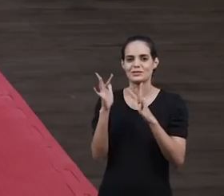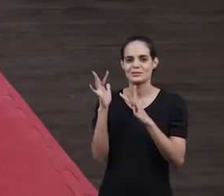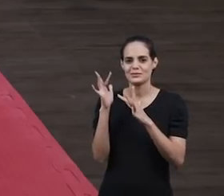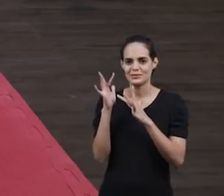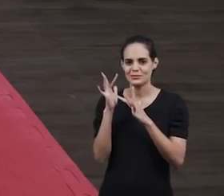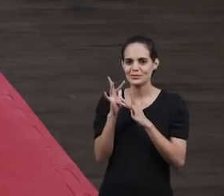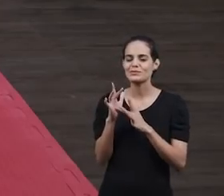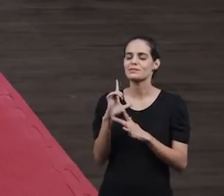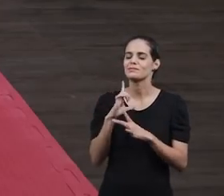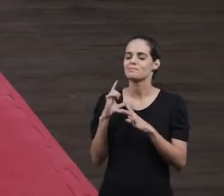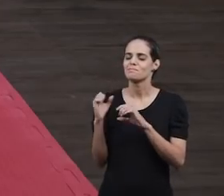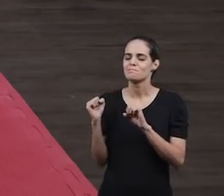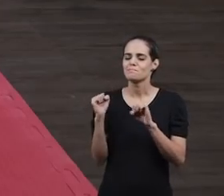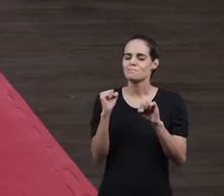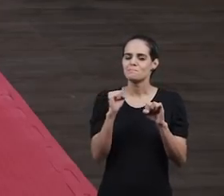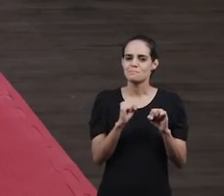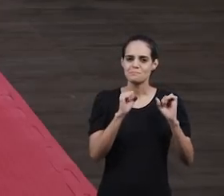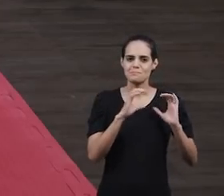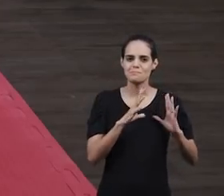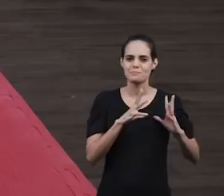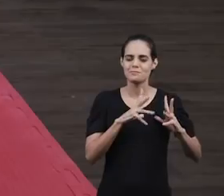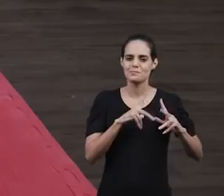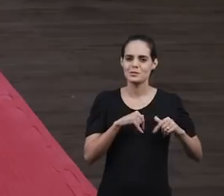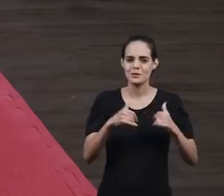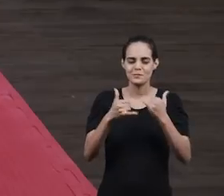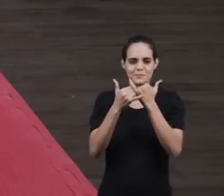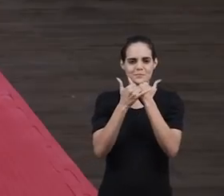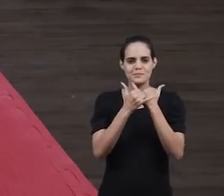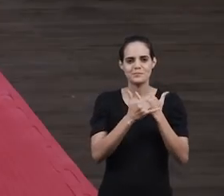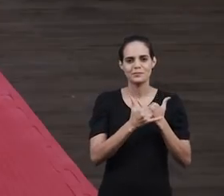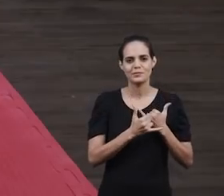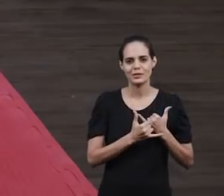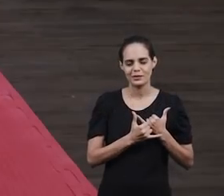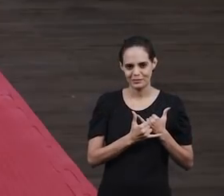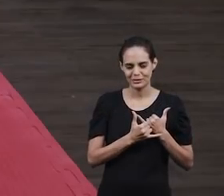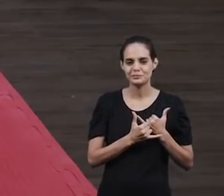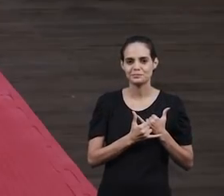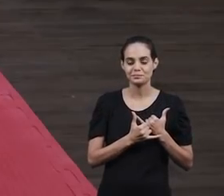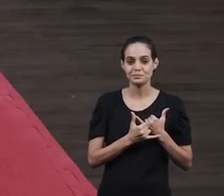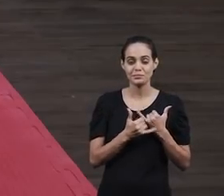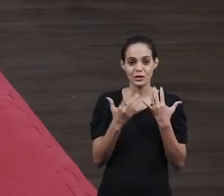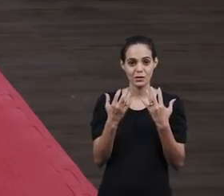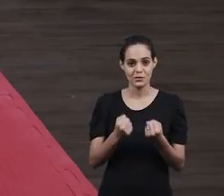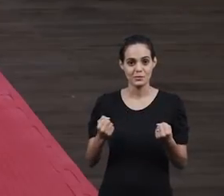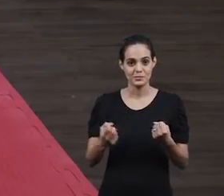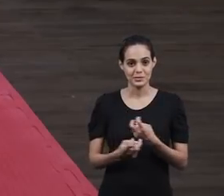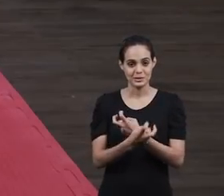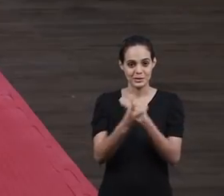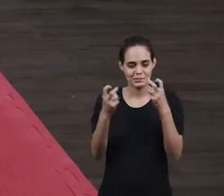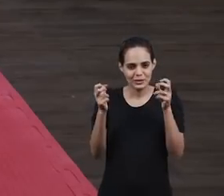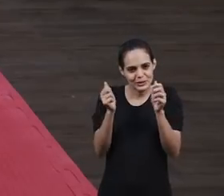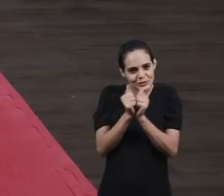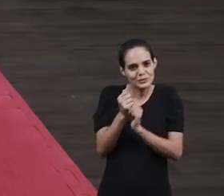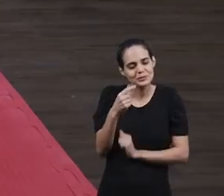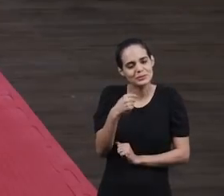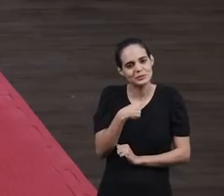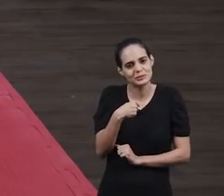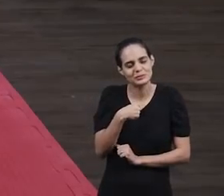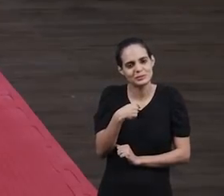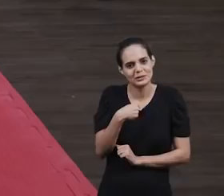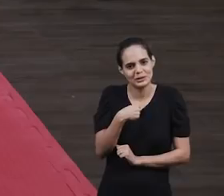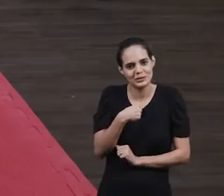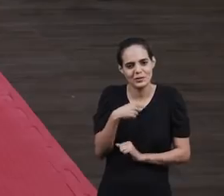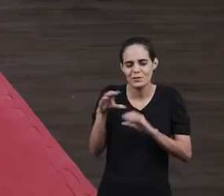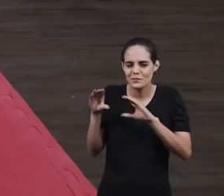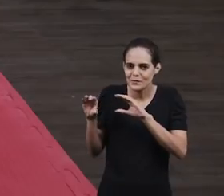para limpar o nosso coração, tem poder para nos deixar pertinho de Deus. Então vamos clamar com a tia? Vamos aprender